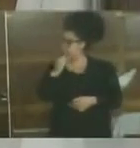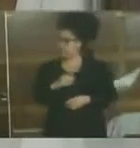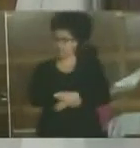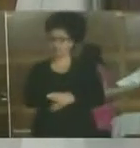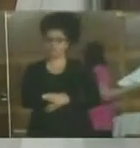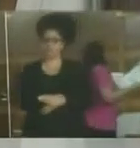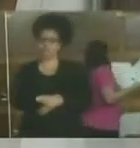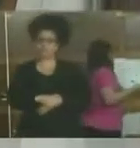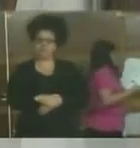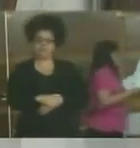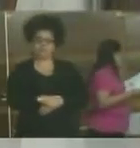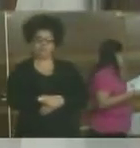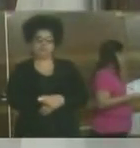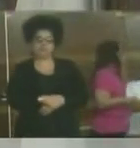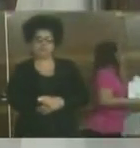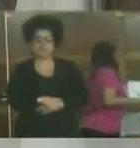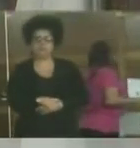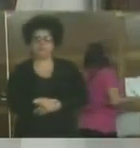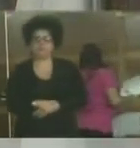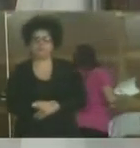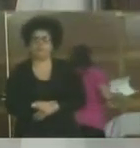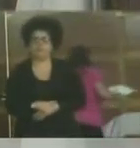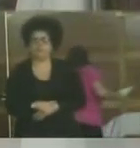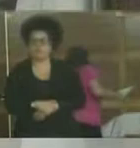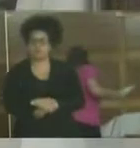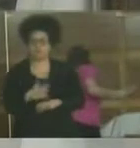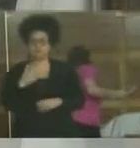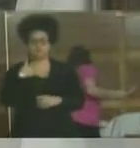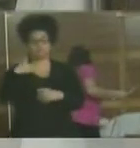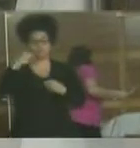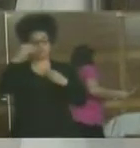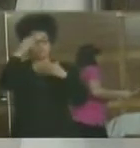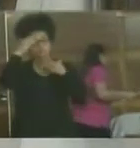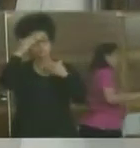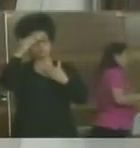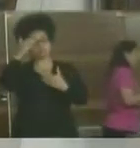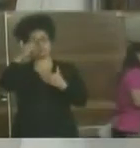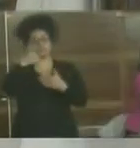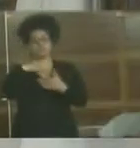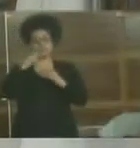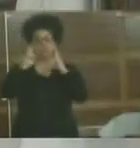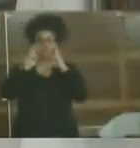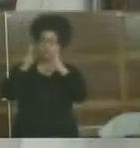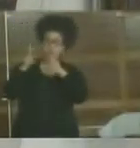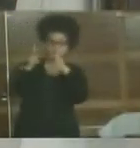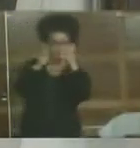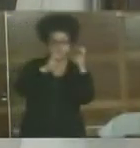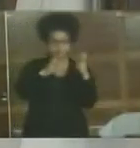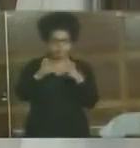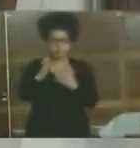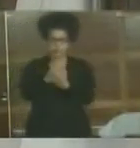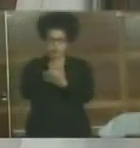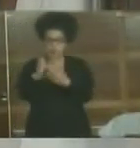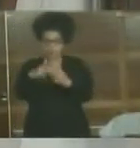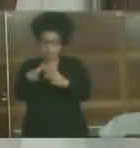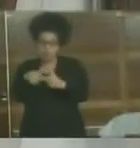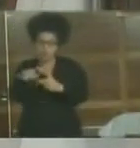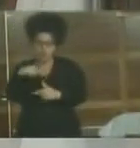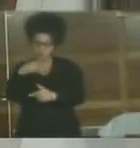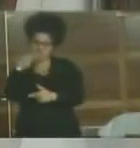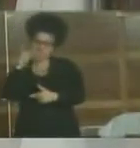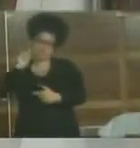serão solucionadas. Né? Então, agradeço muito, detectei alguns problemas que falarei nas próximas